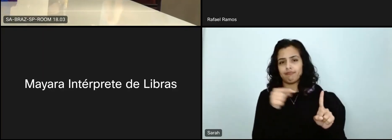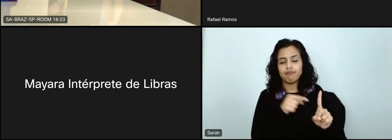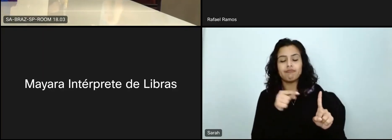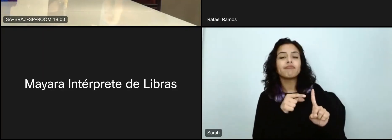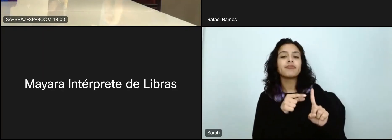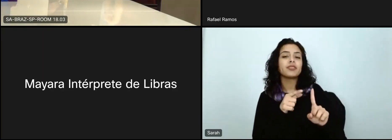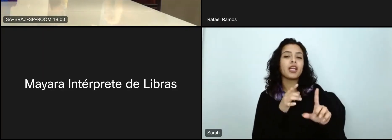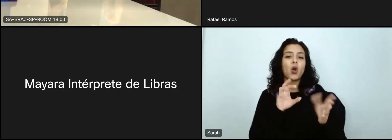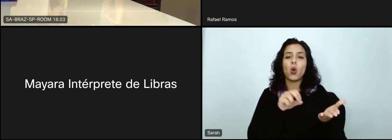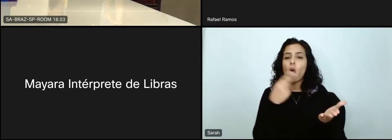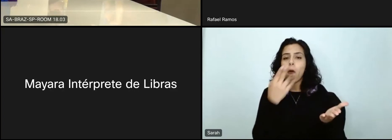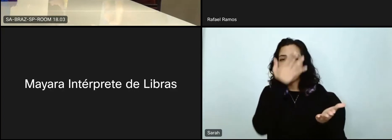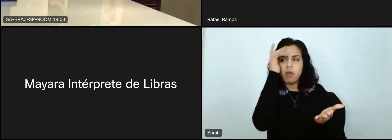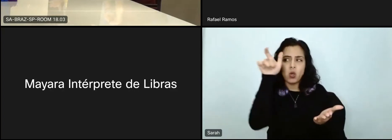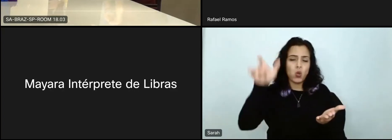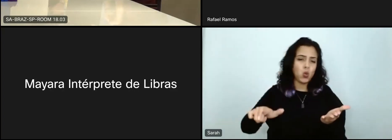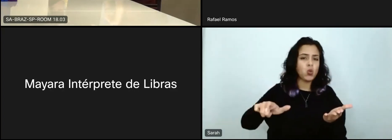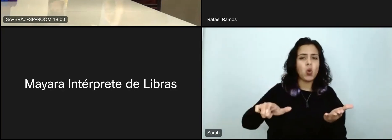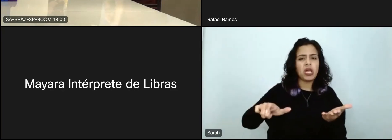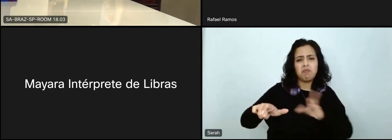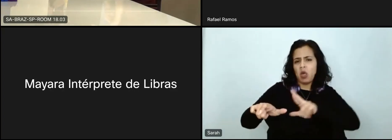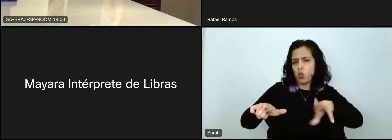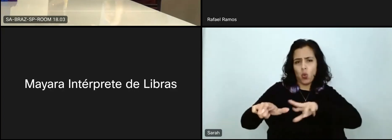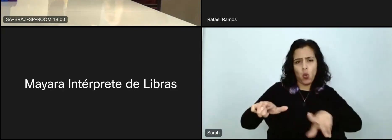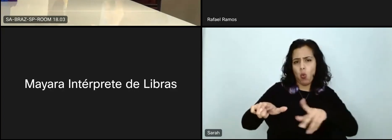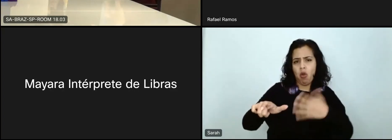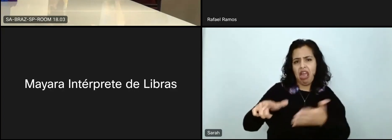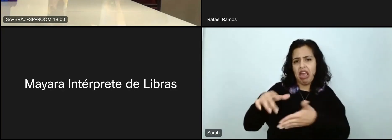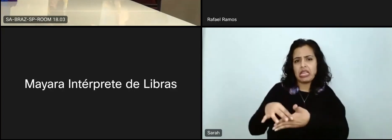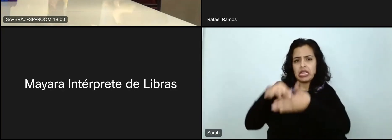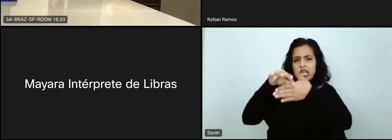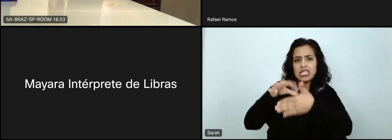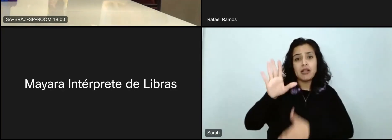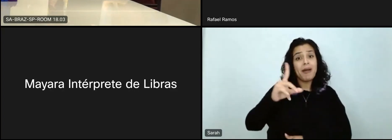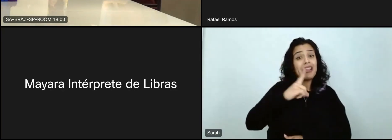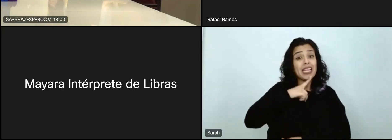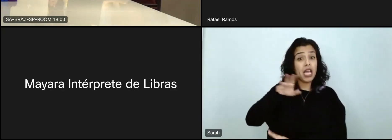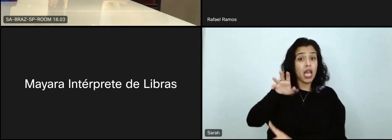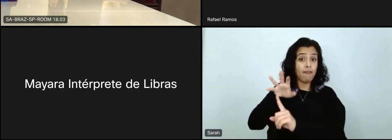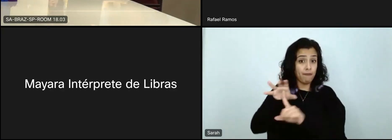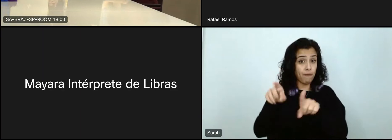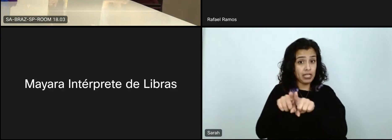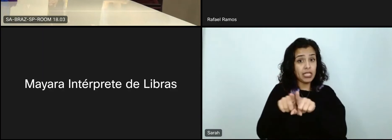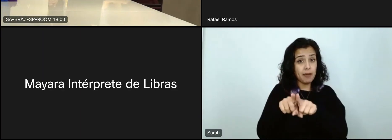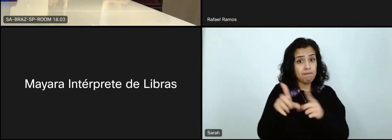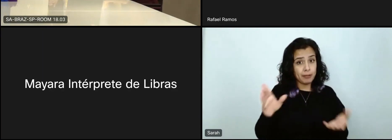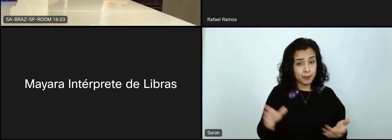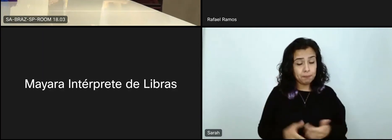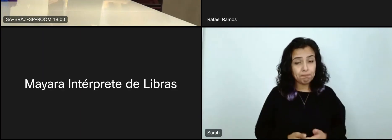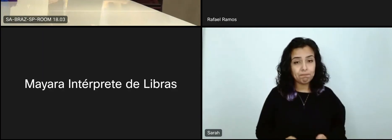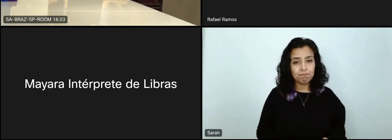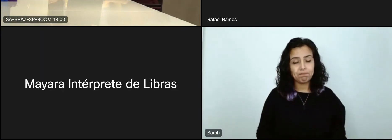são da gestão, para que influencie da maneira correta, né? Para a direção certa, né? Sim, eu queria até